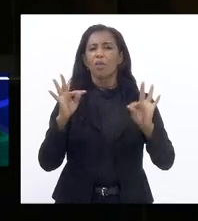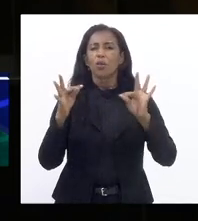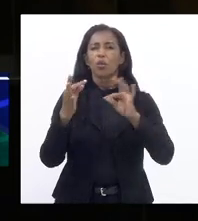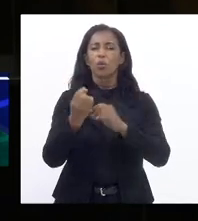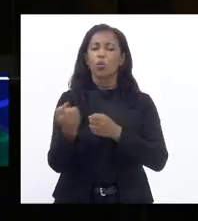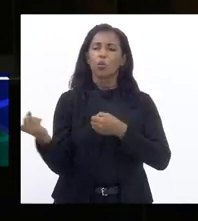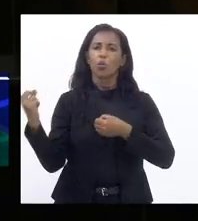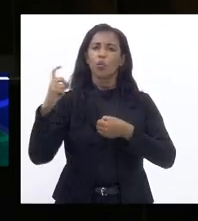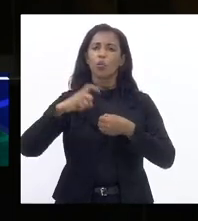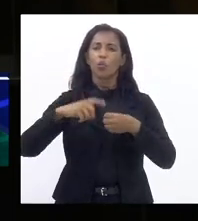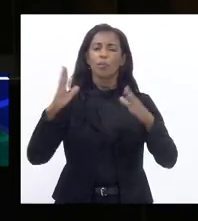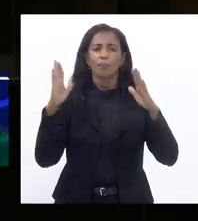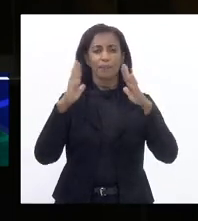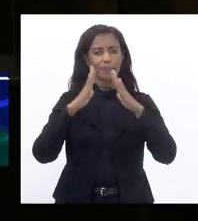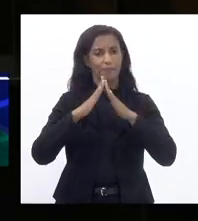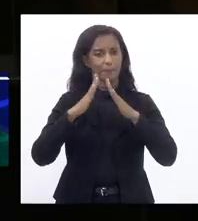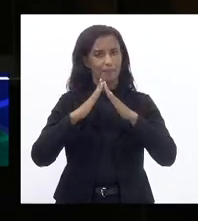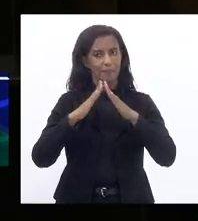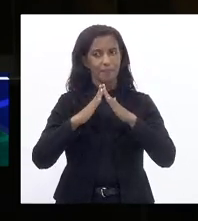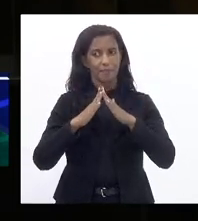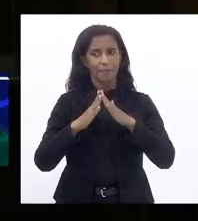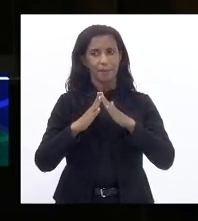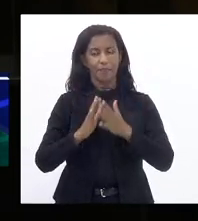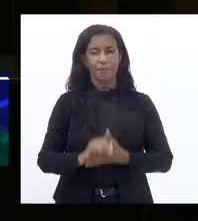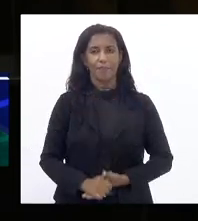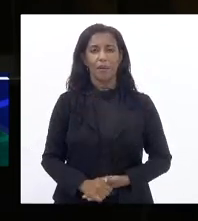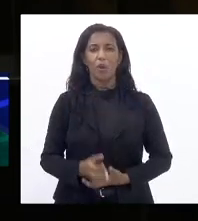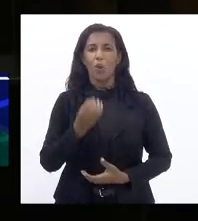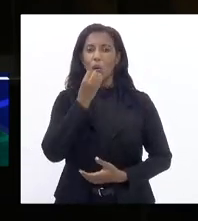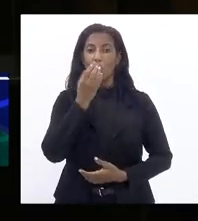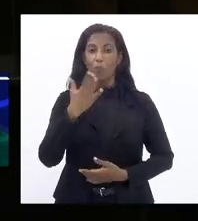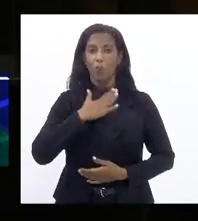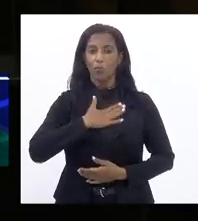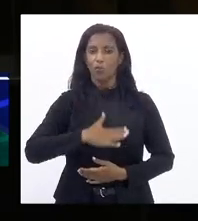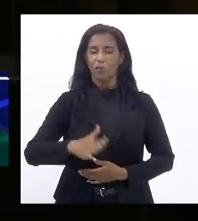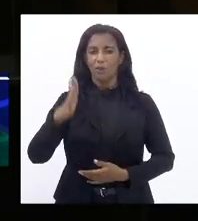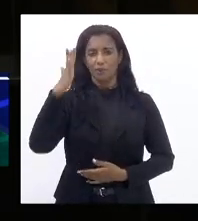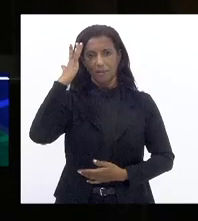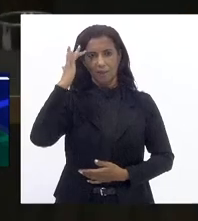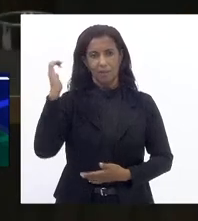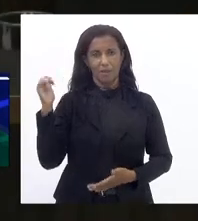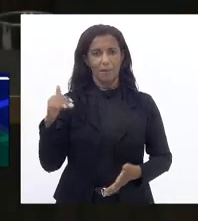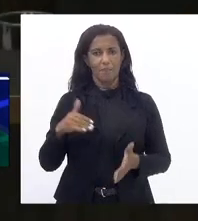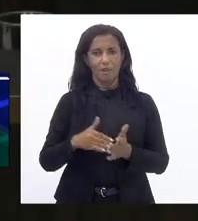bom retorno para suas casas e um bom descanso. Até amanhã.